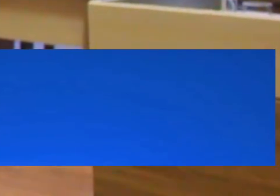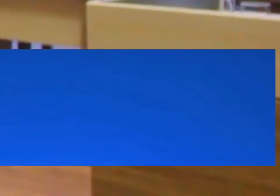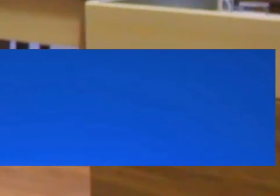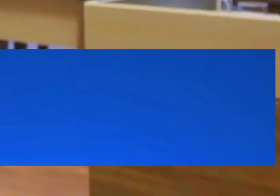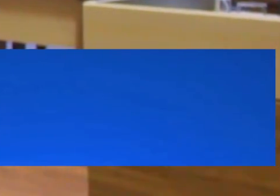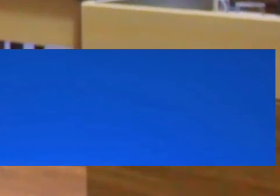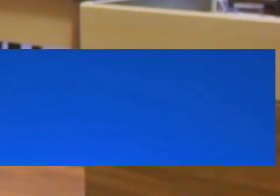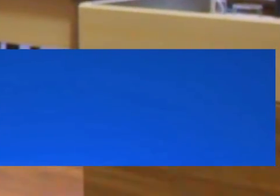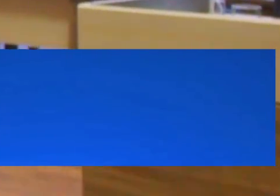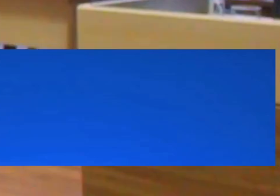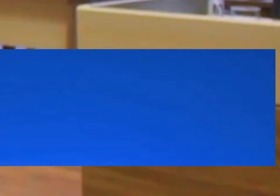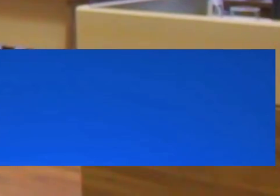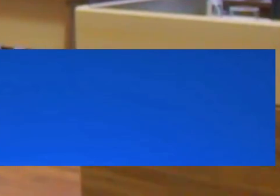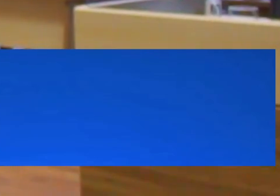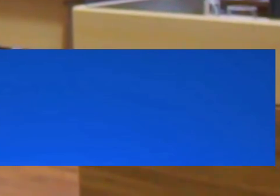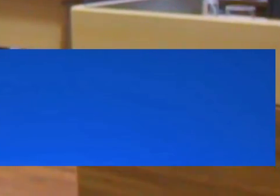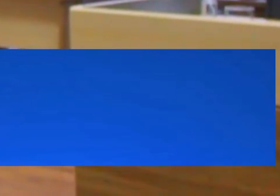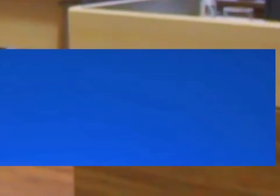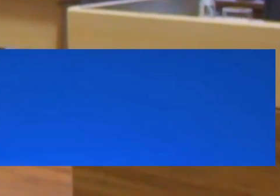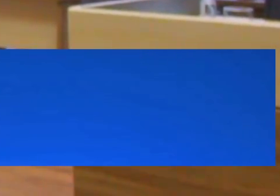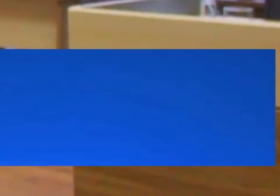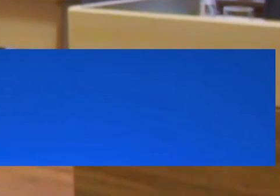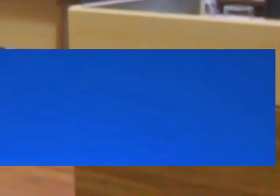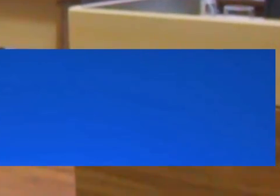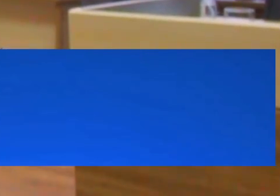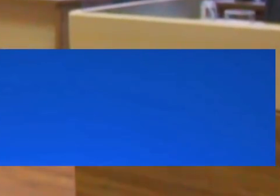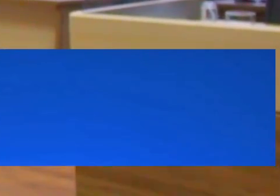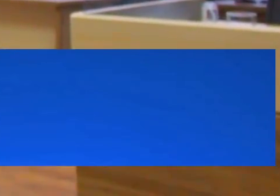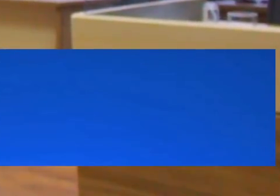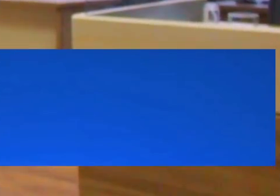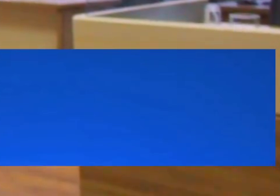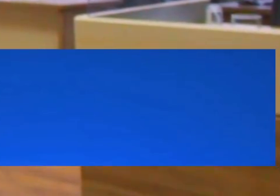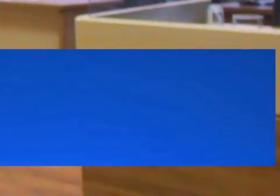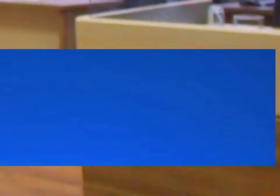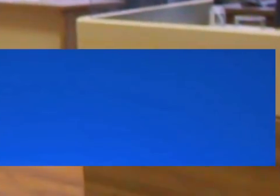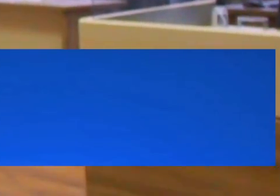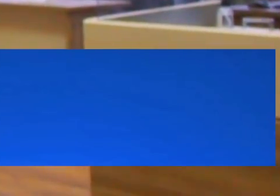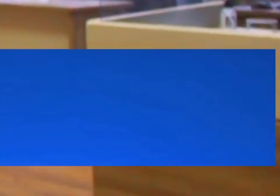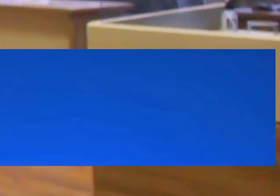juntamente com os vereadores e lutar junto com eles pelos seus direitos.